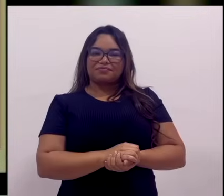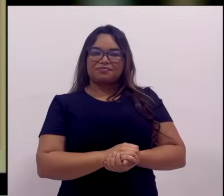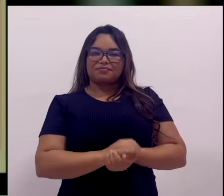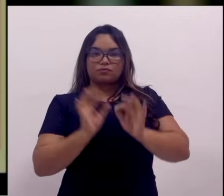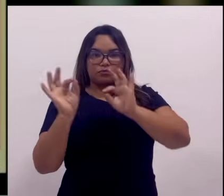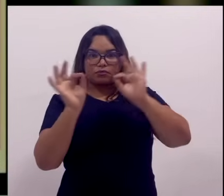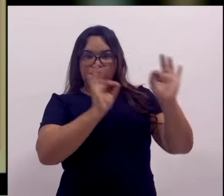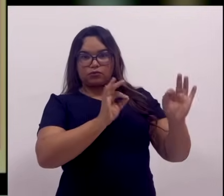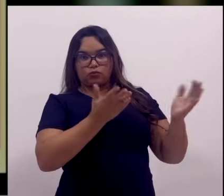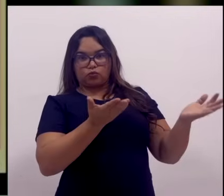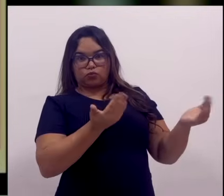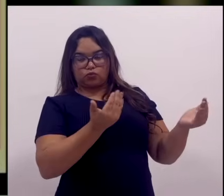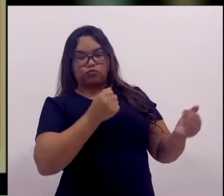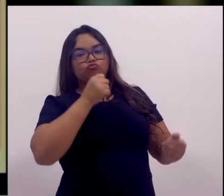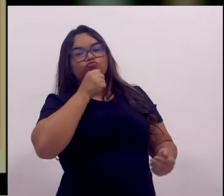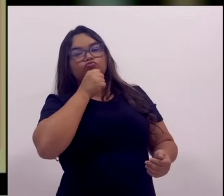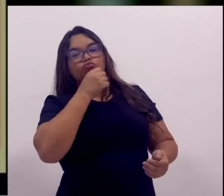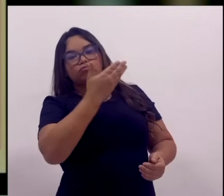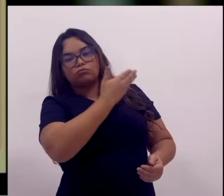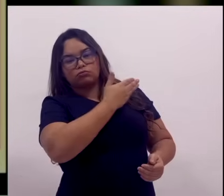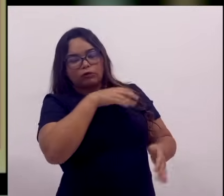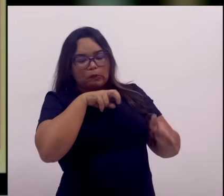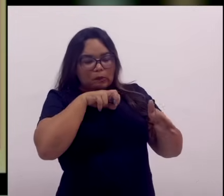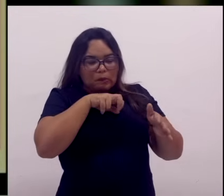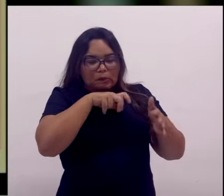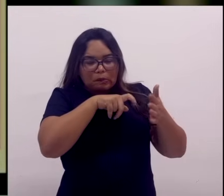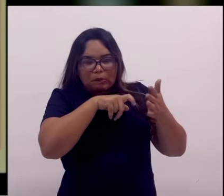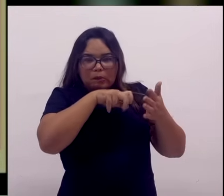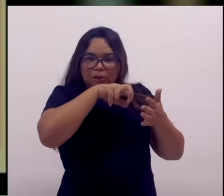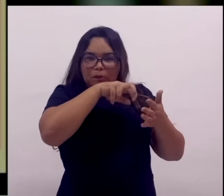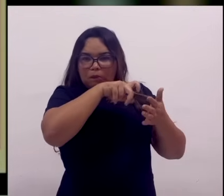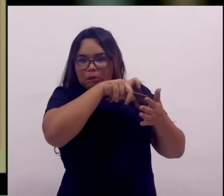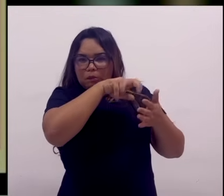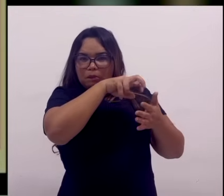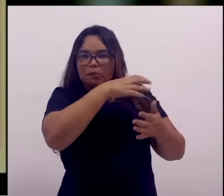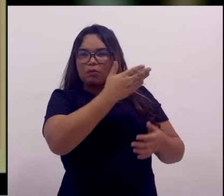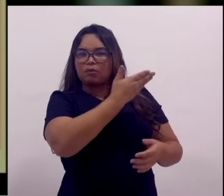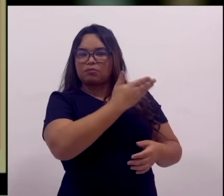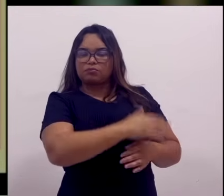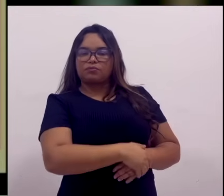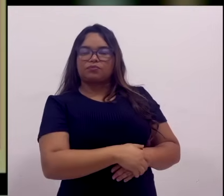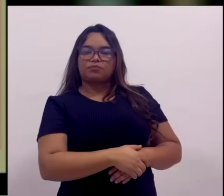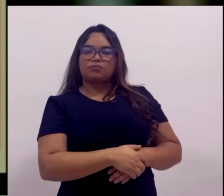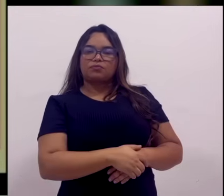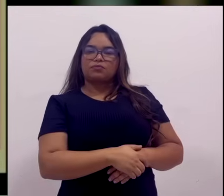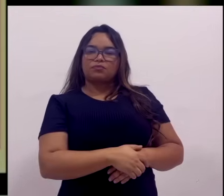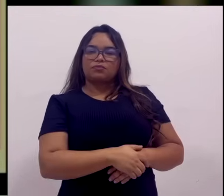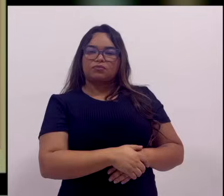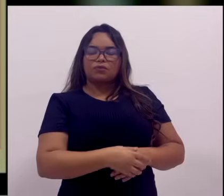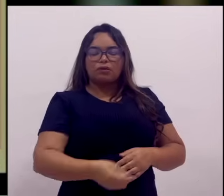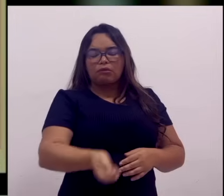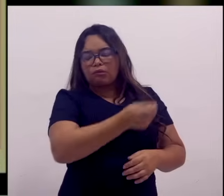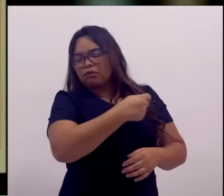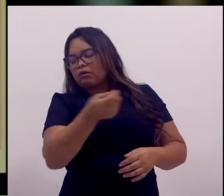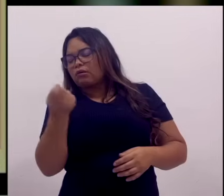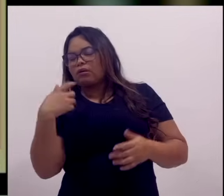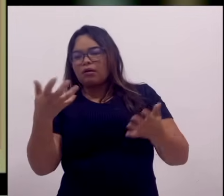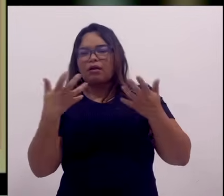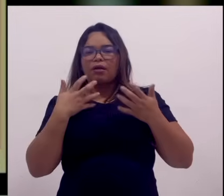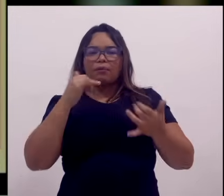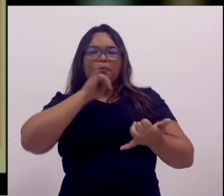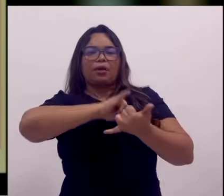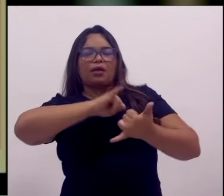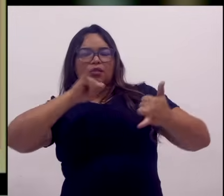Olhem para estes jovens e idosos engatinhando, através destes degraus, tentando encontrar